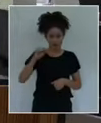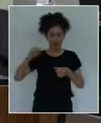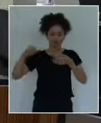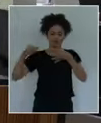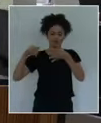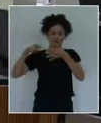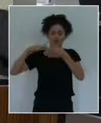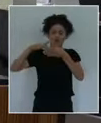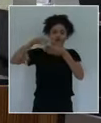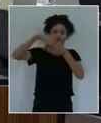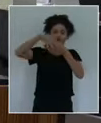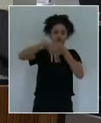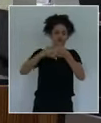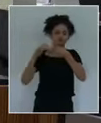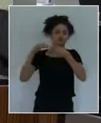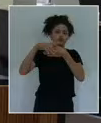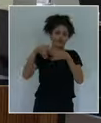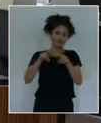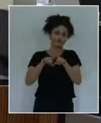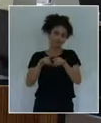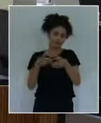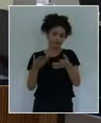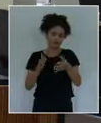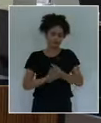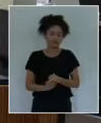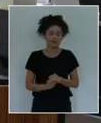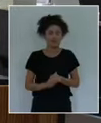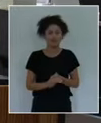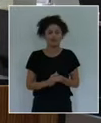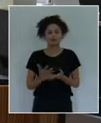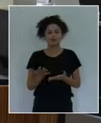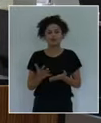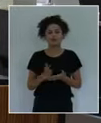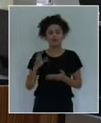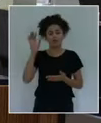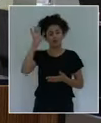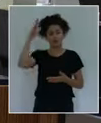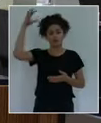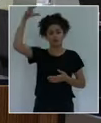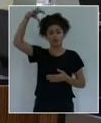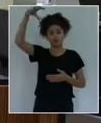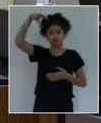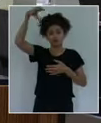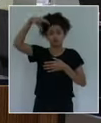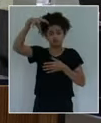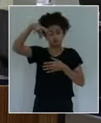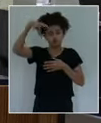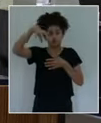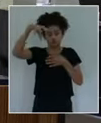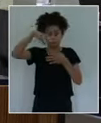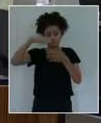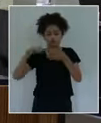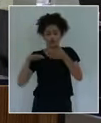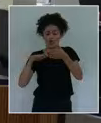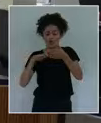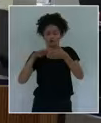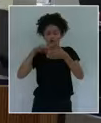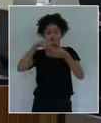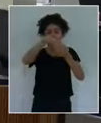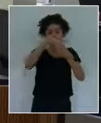comportas já estavam todas abertas e mesmo assim passou. Isso tem a ver, é isso mesmo que você está imaginando. Tem um sistema lá que abaixa para reter a